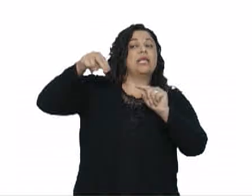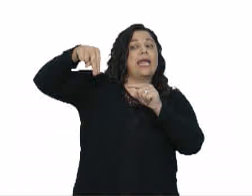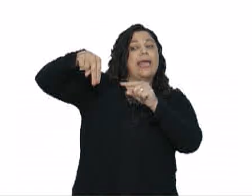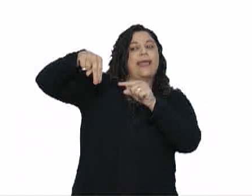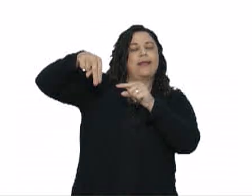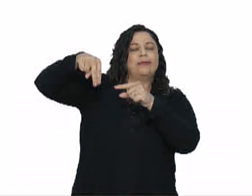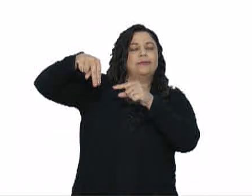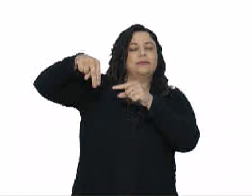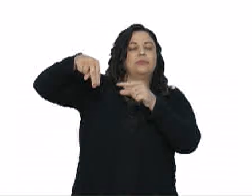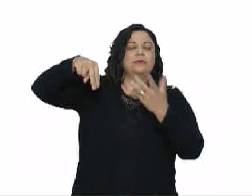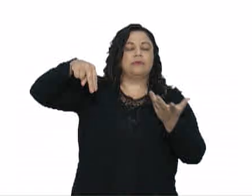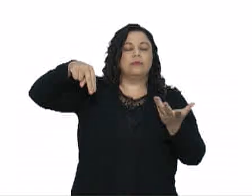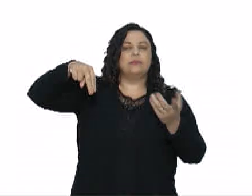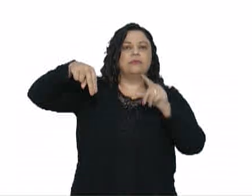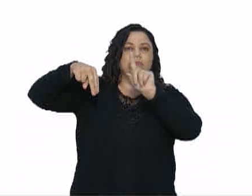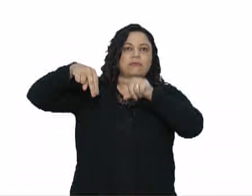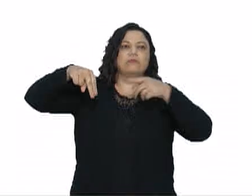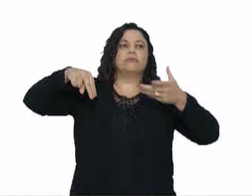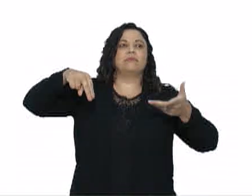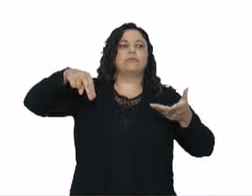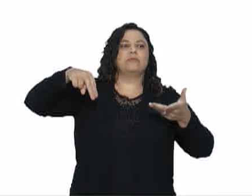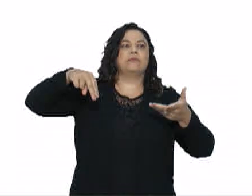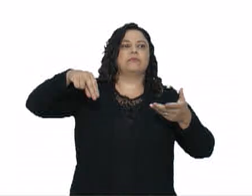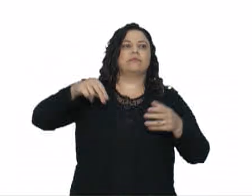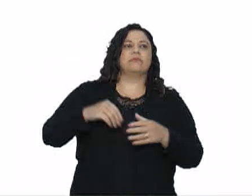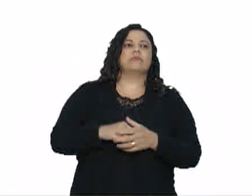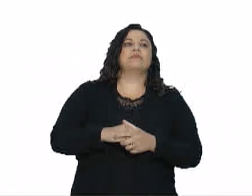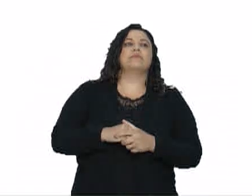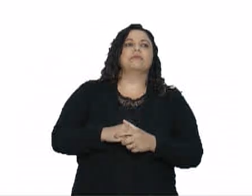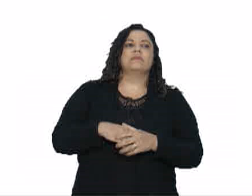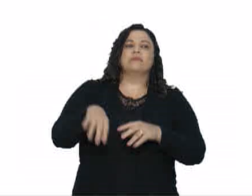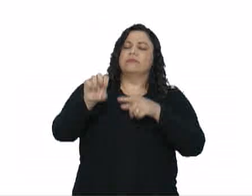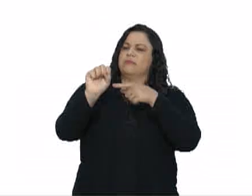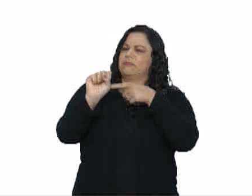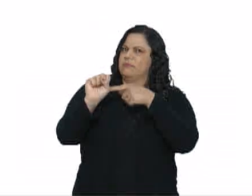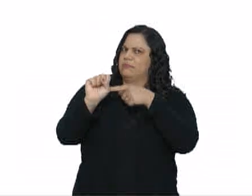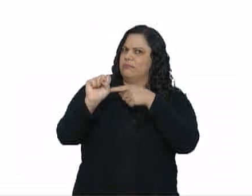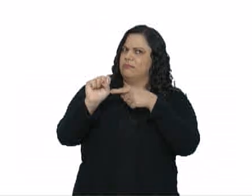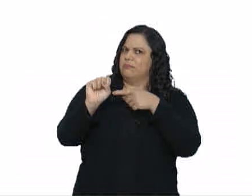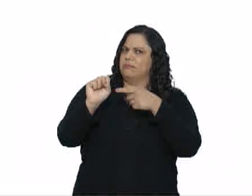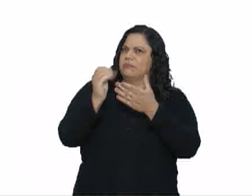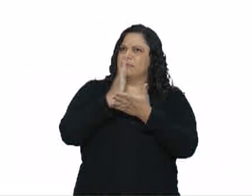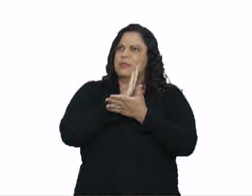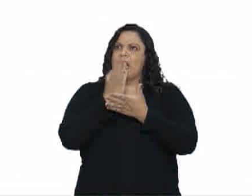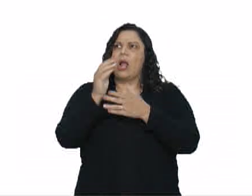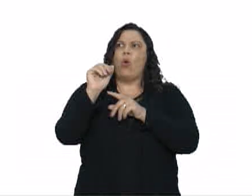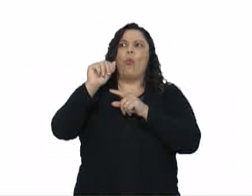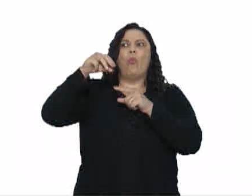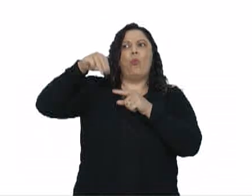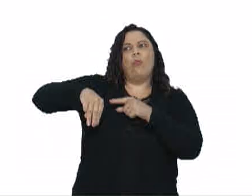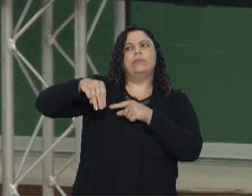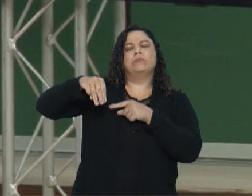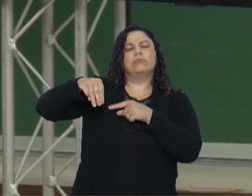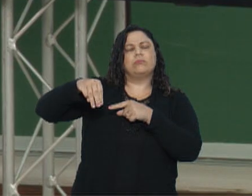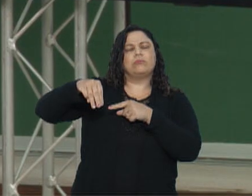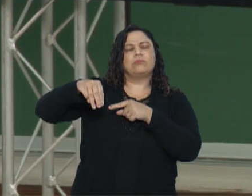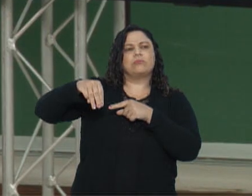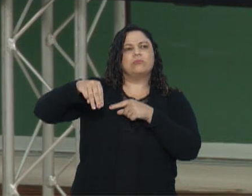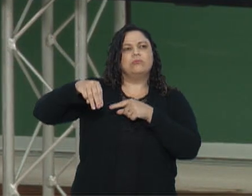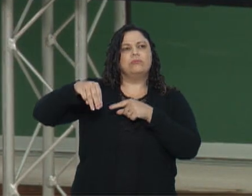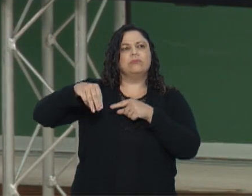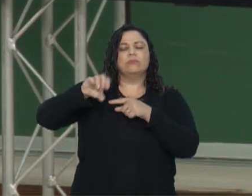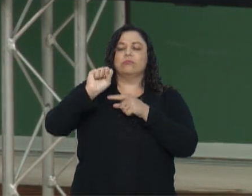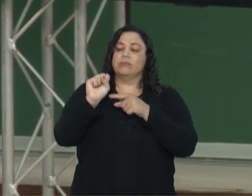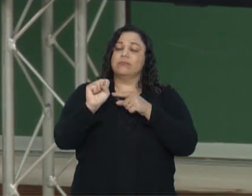N, sílaba tônica. Dedicarás, em S. Algum, terminada em N. Tendrás,